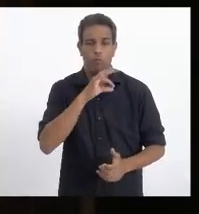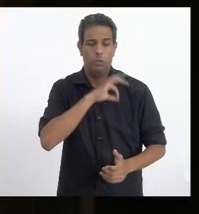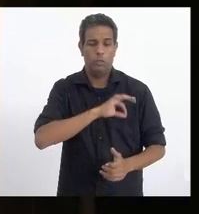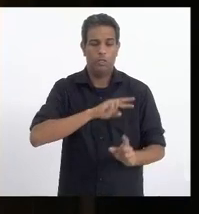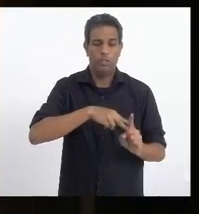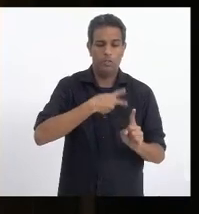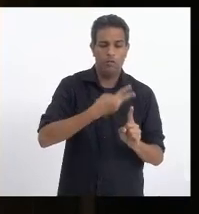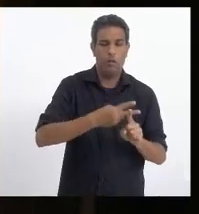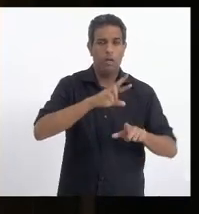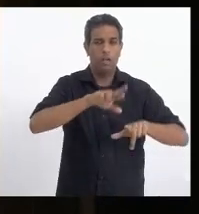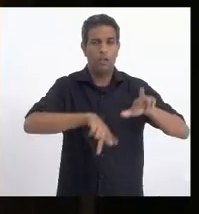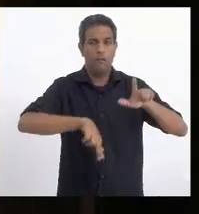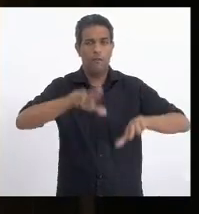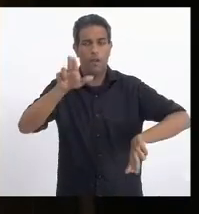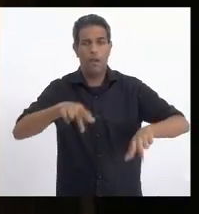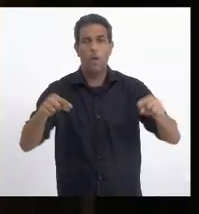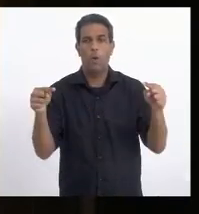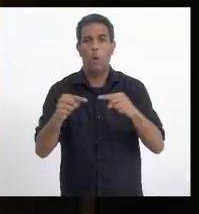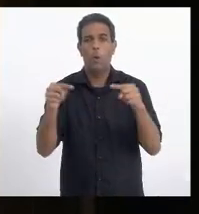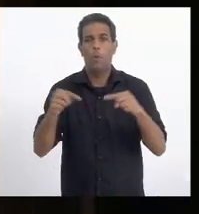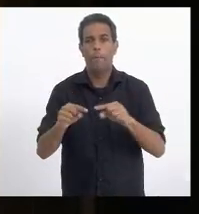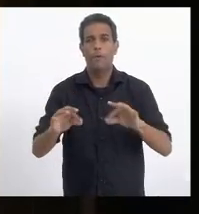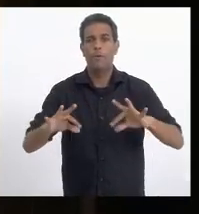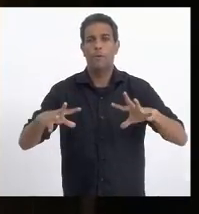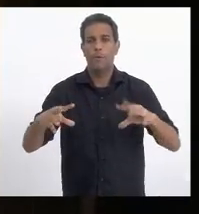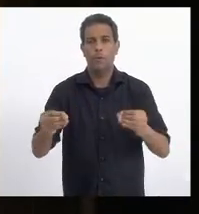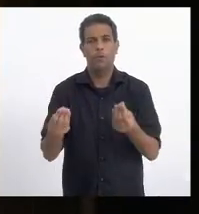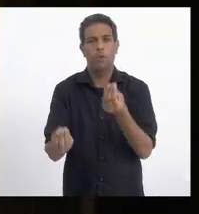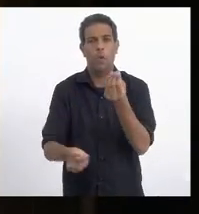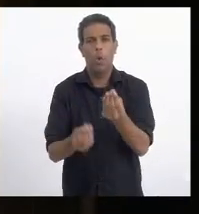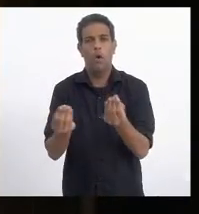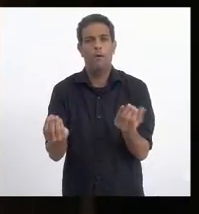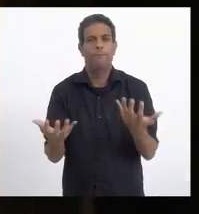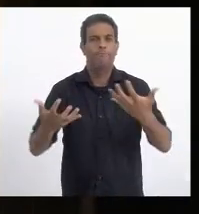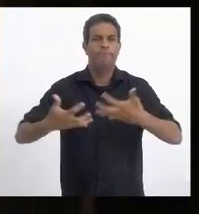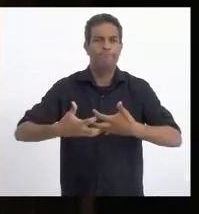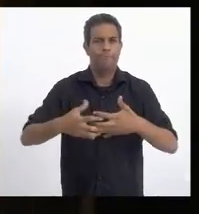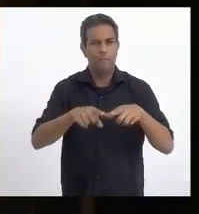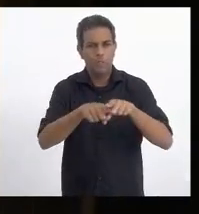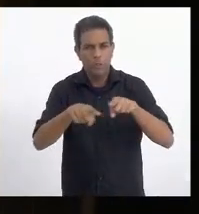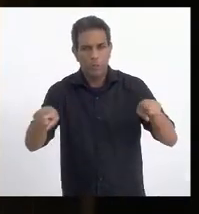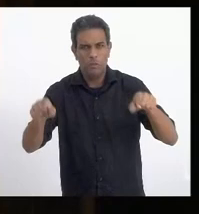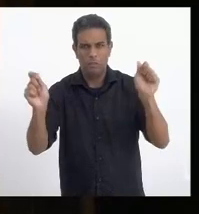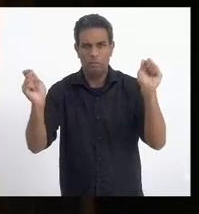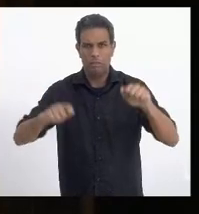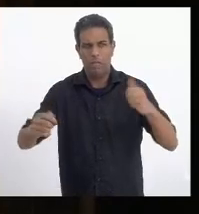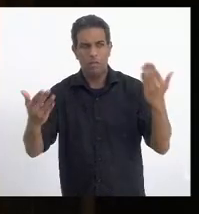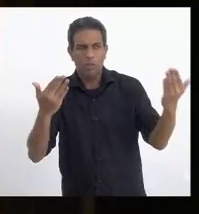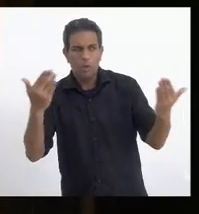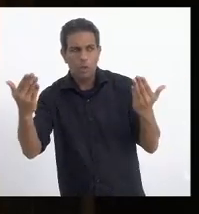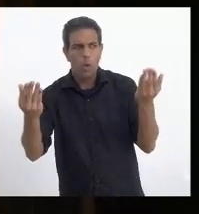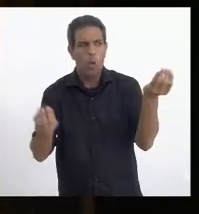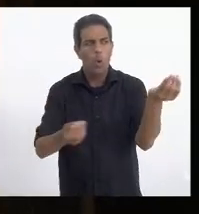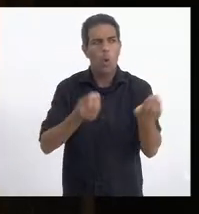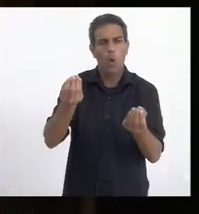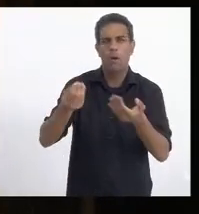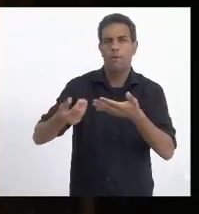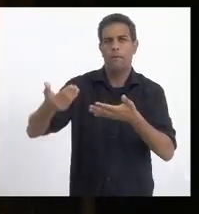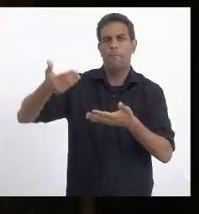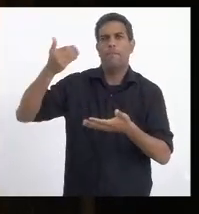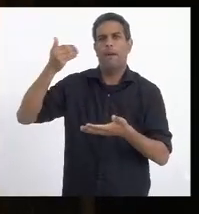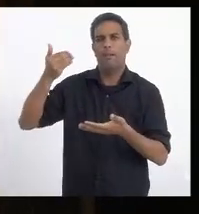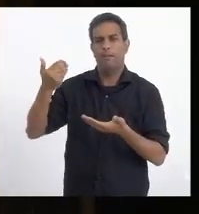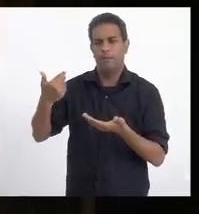você cria patamares diferentes de uma mesma Corporação e você não pode comparar o suor daquele do